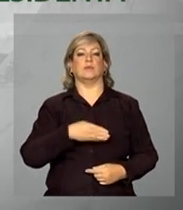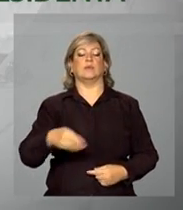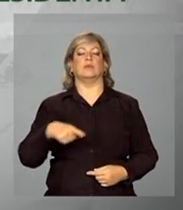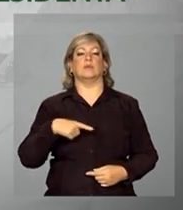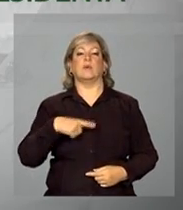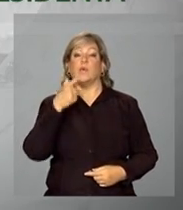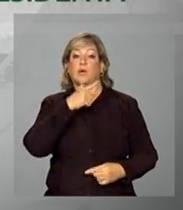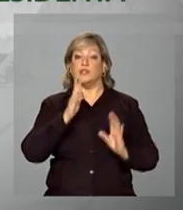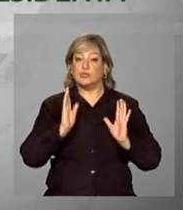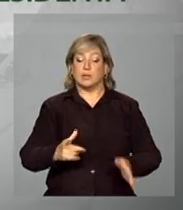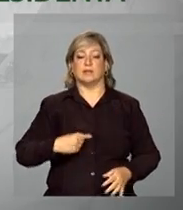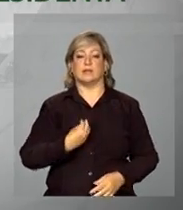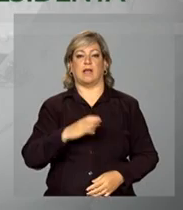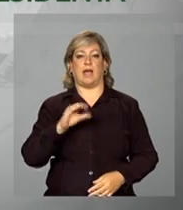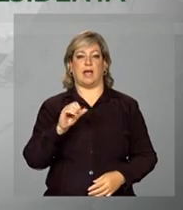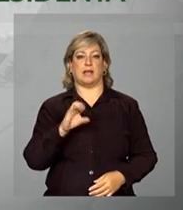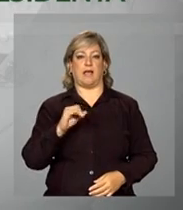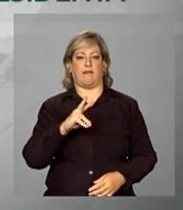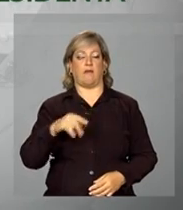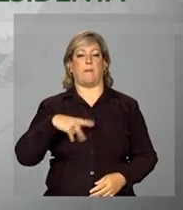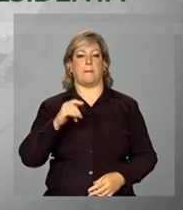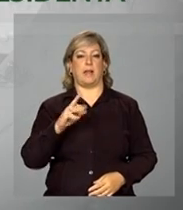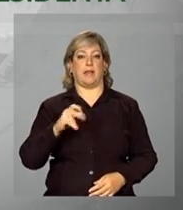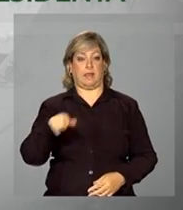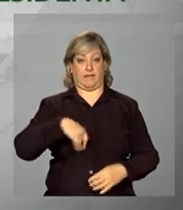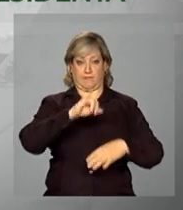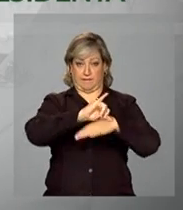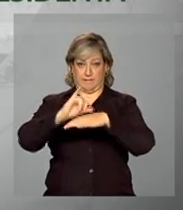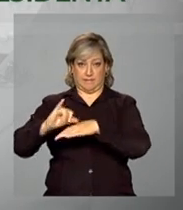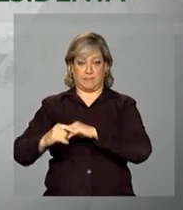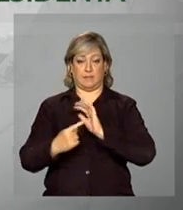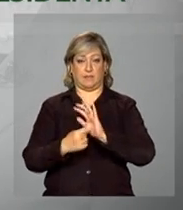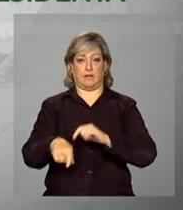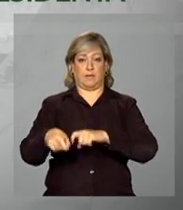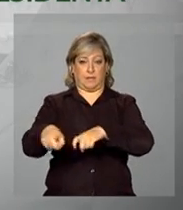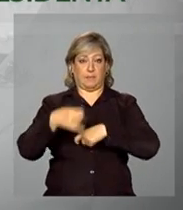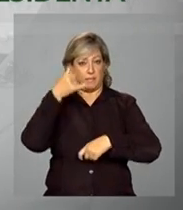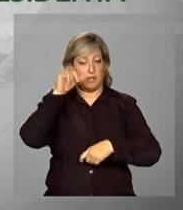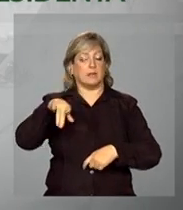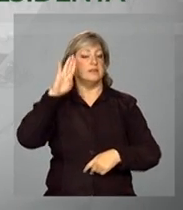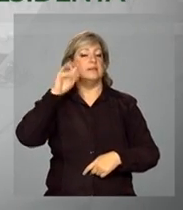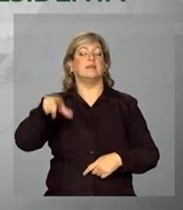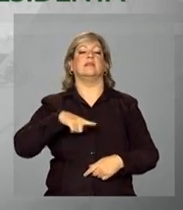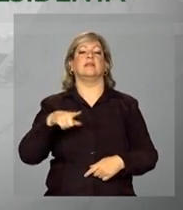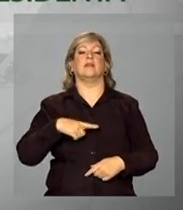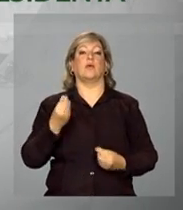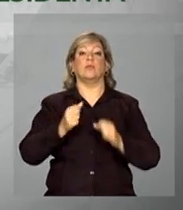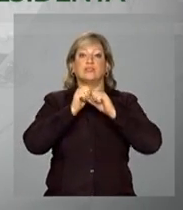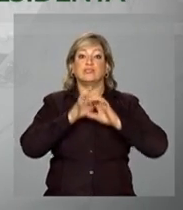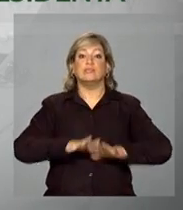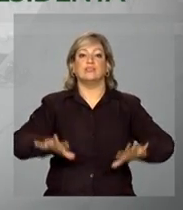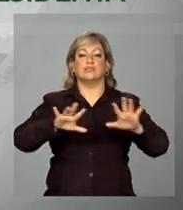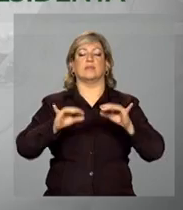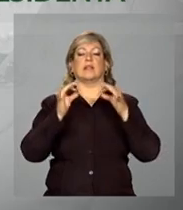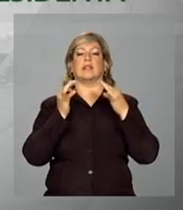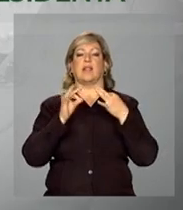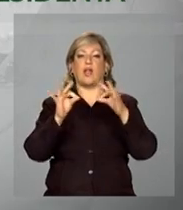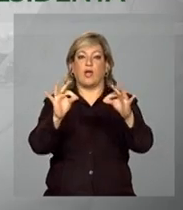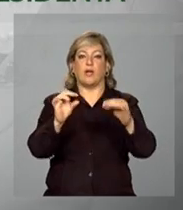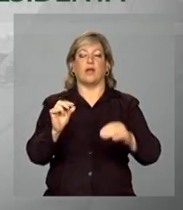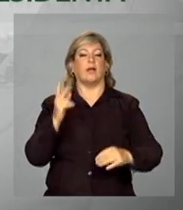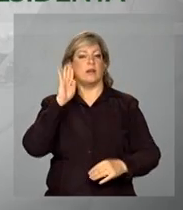Rural Copavel, em Cascavel, no Paraná. A feira agropecuária tem como principal objetivo a difusão de